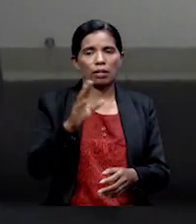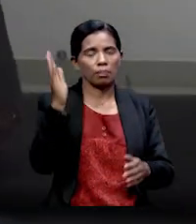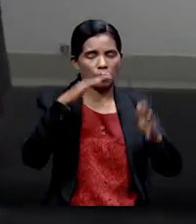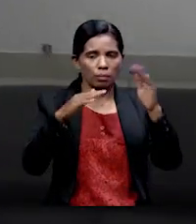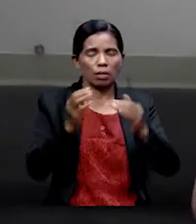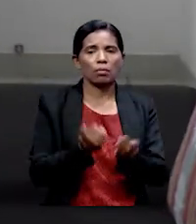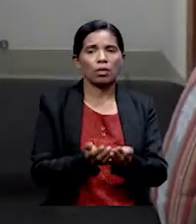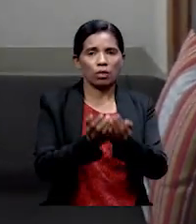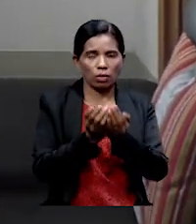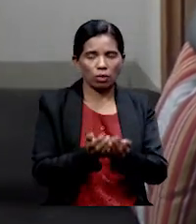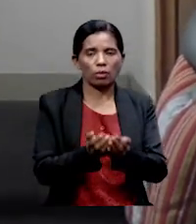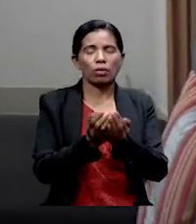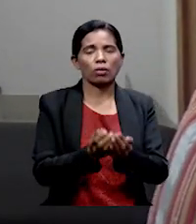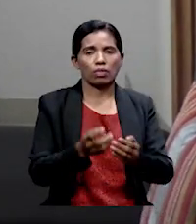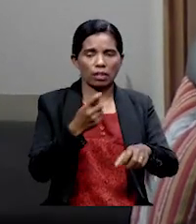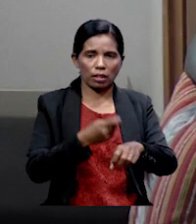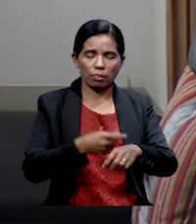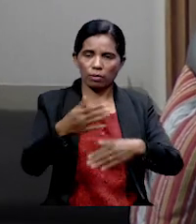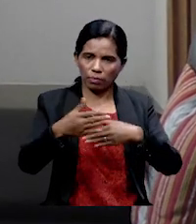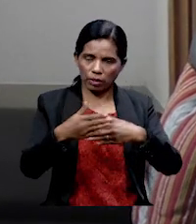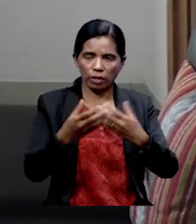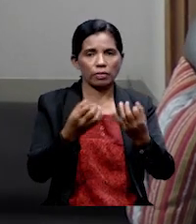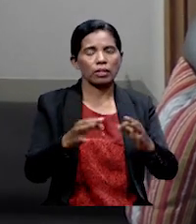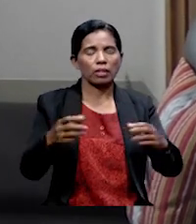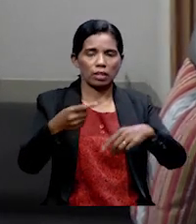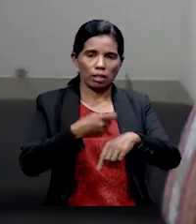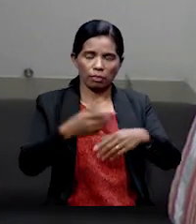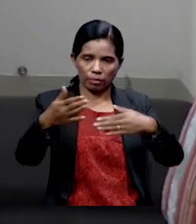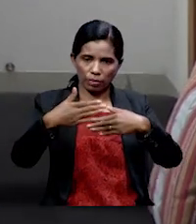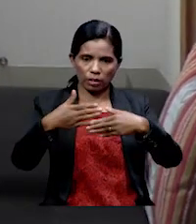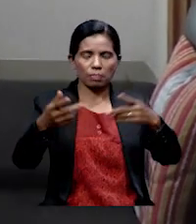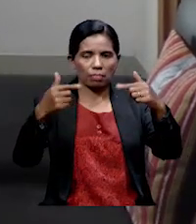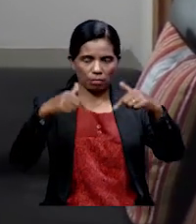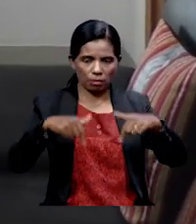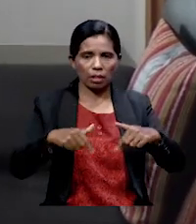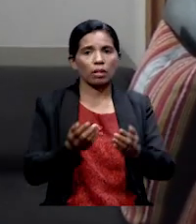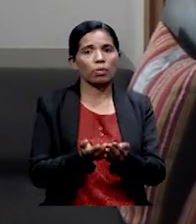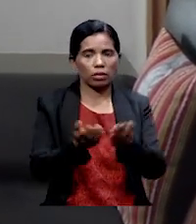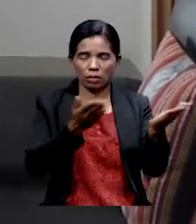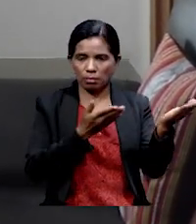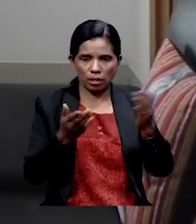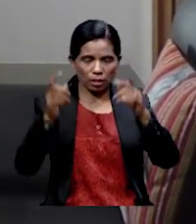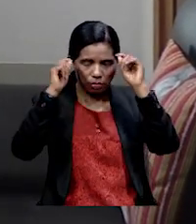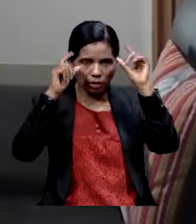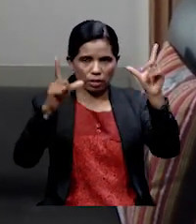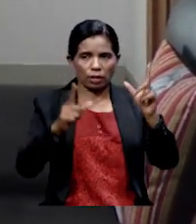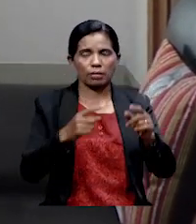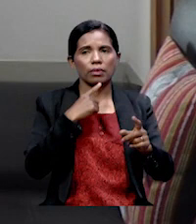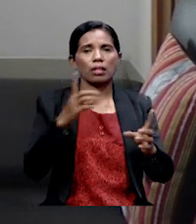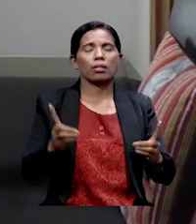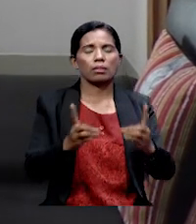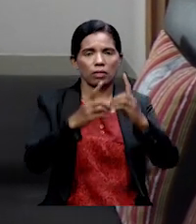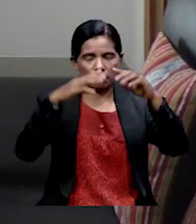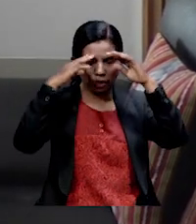dona nune ia tempu badak nilaran rohak solok seito ia Timor Leste. Maria Alkatiri explica asuntune hafuin hasoru malu ho presidente